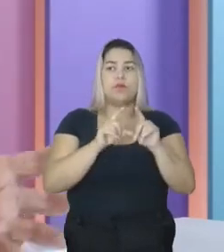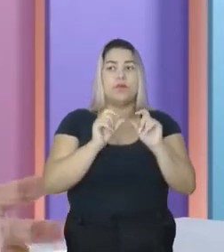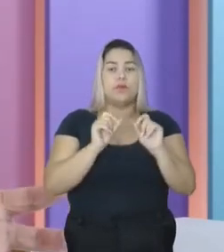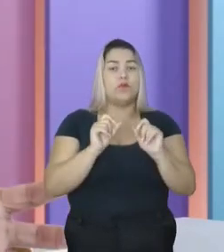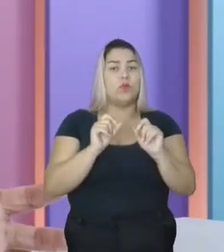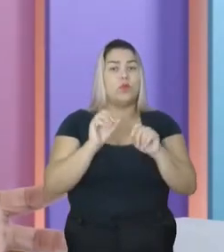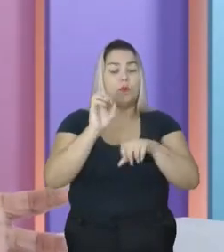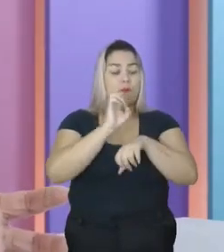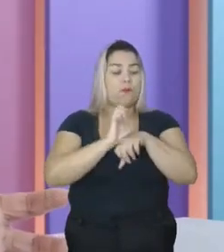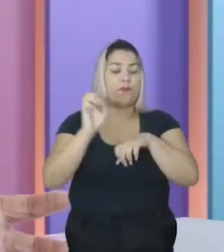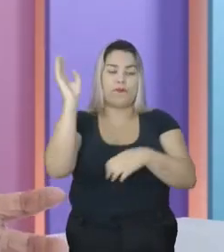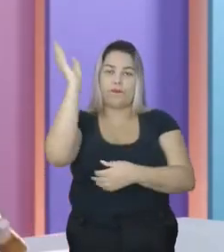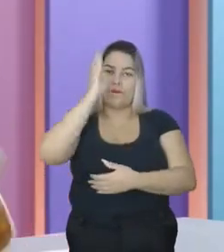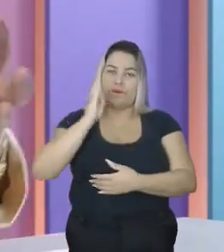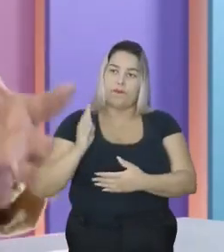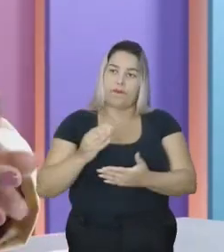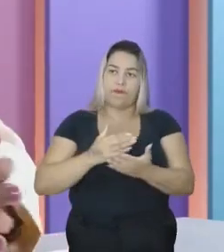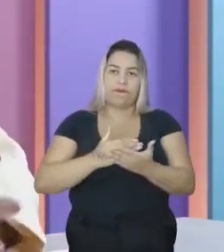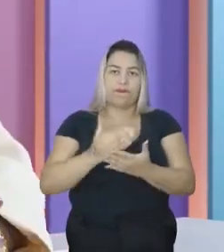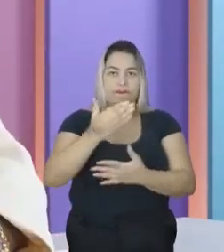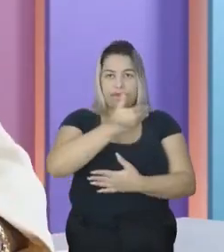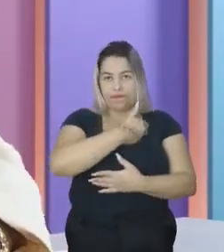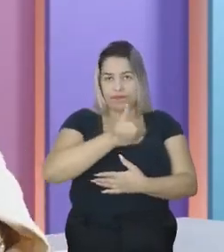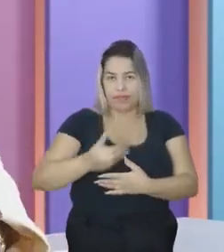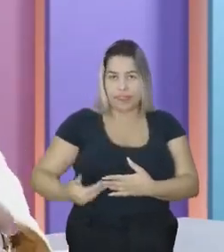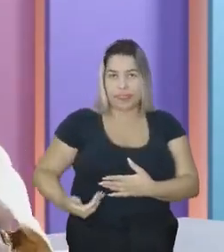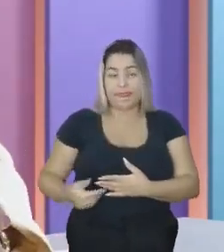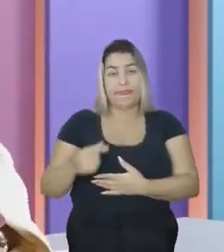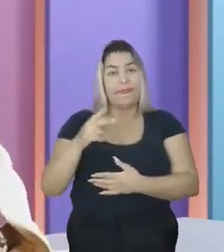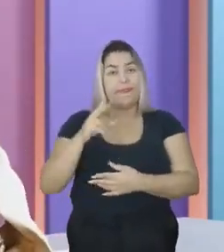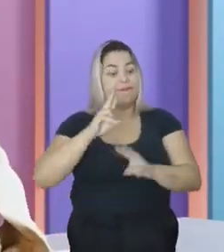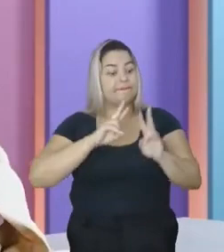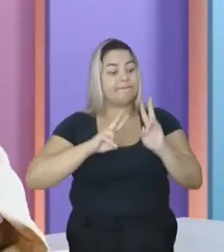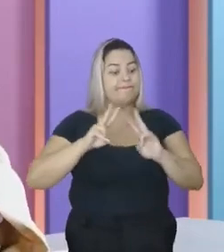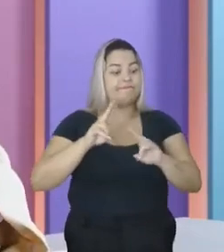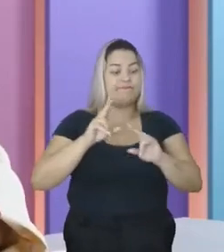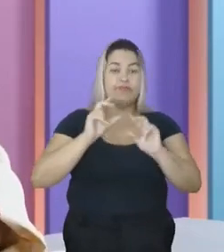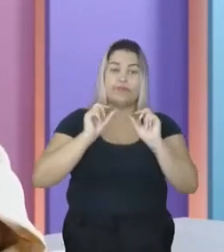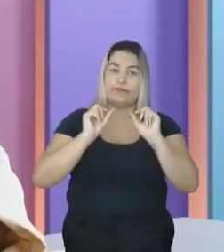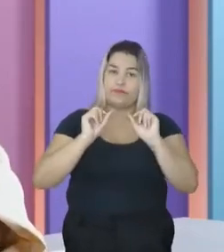que o Estado brasileiro governos começaram a olhar